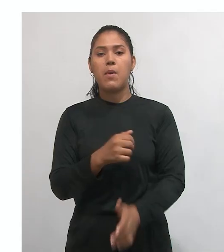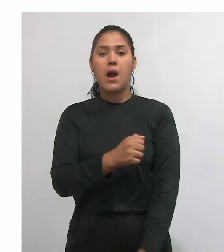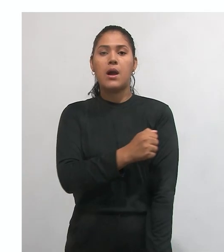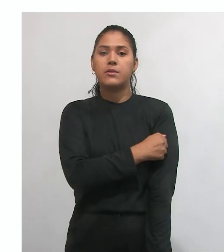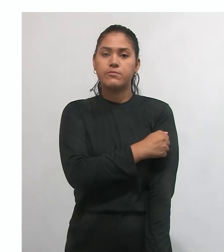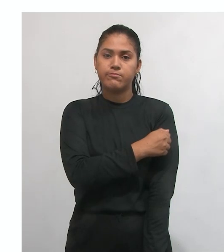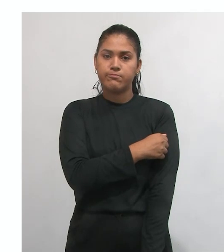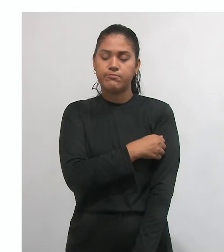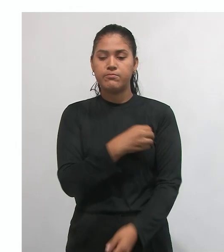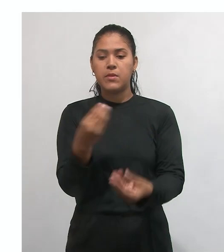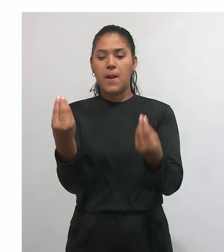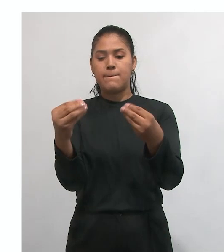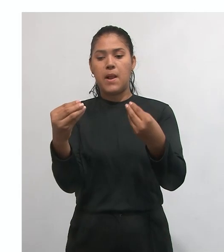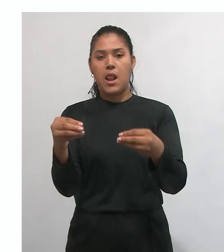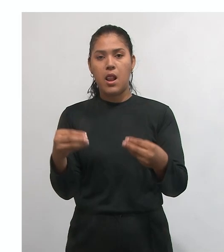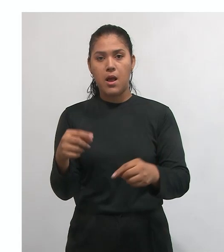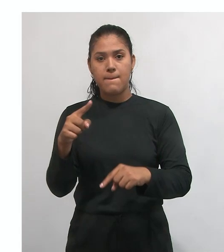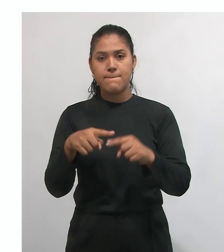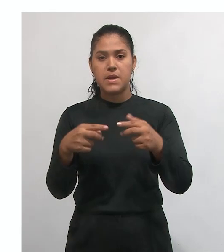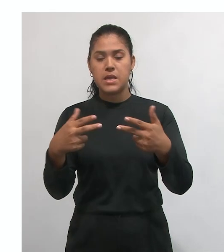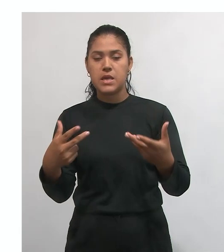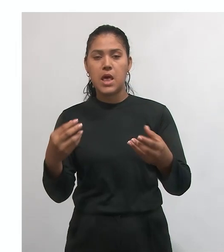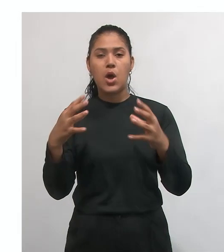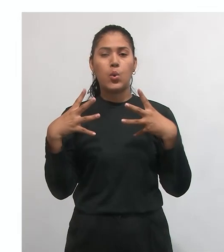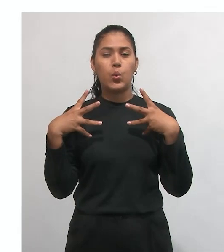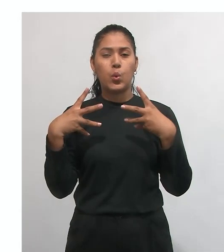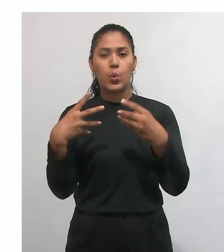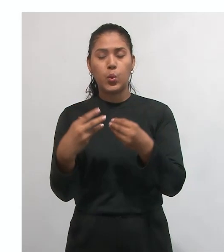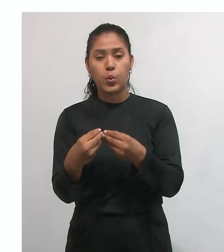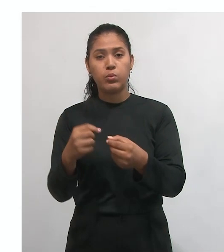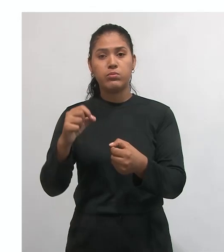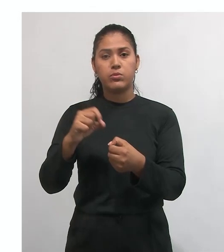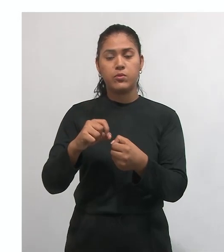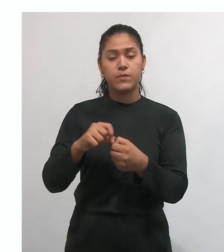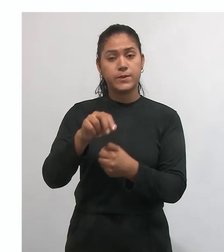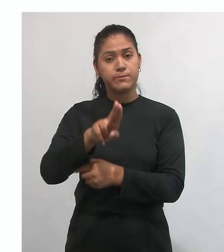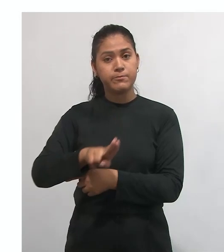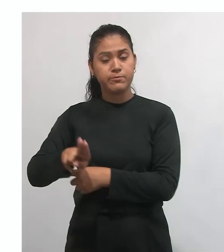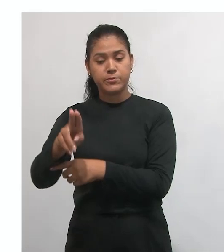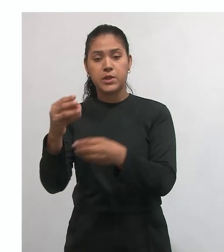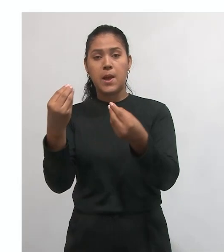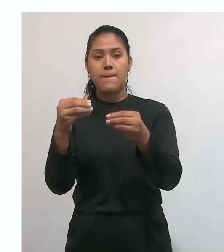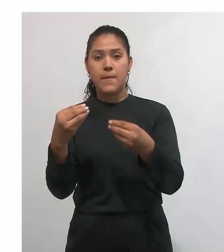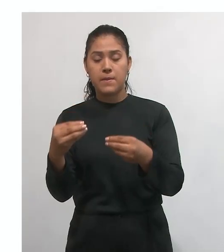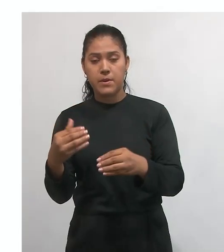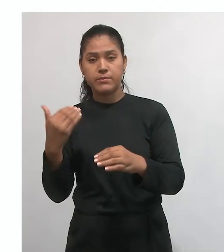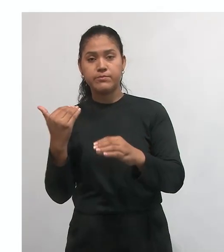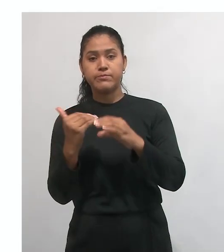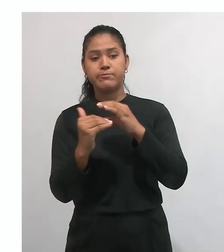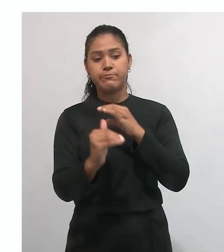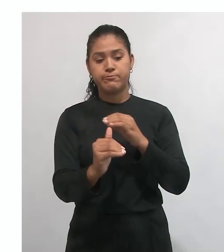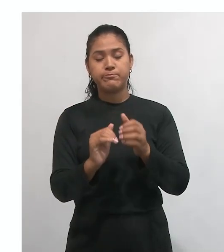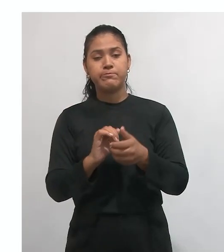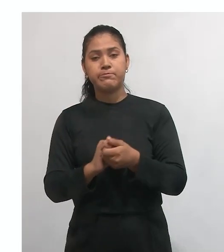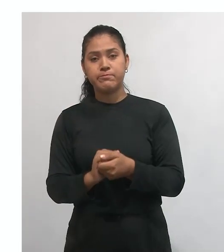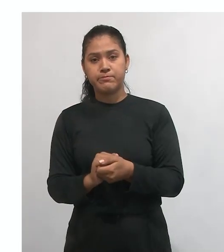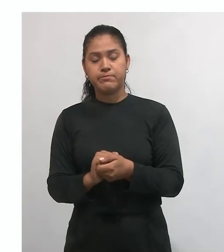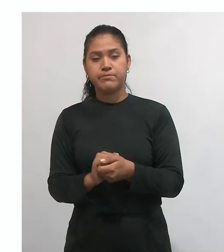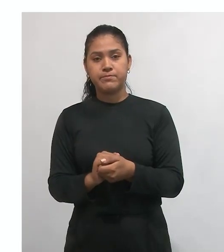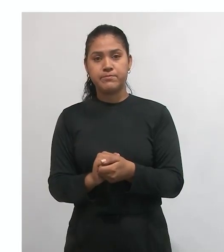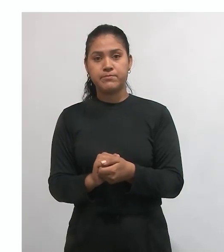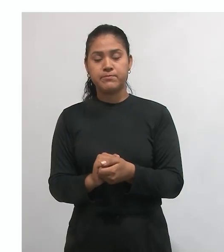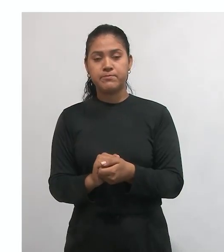estarão colocando todas as narrativas desse campo de estágio. Então, a documentação que vai validar toda a ação